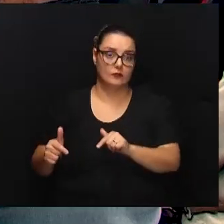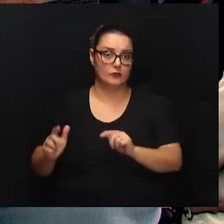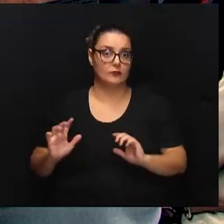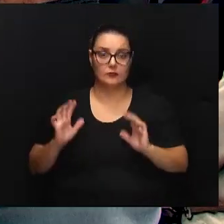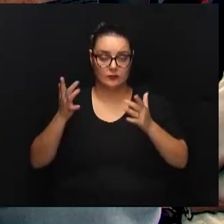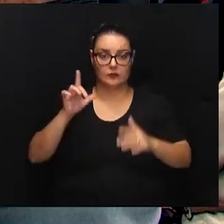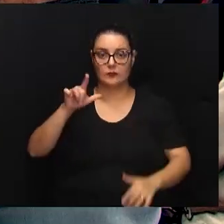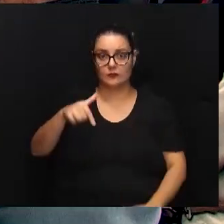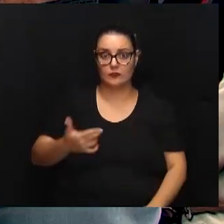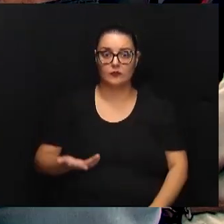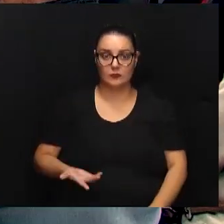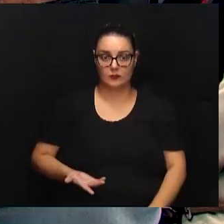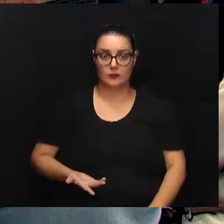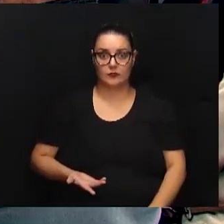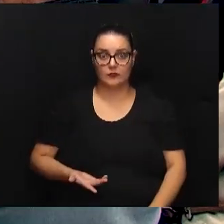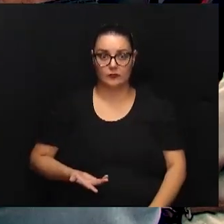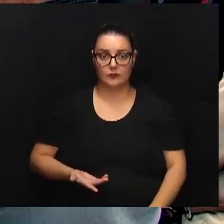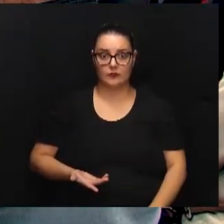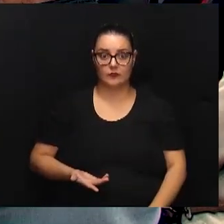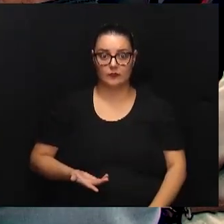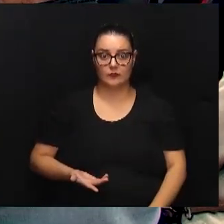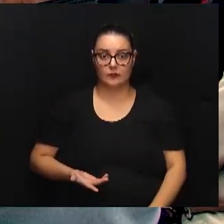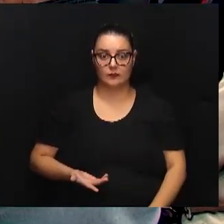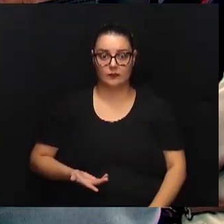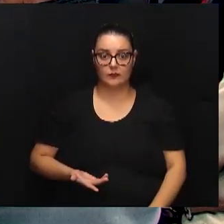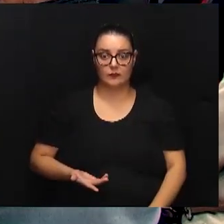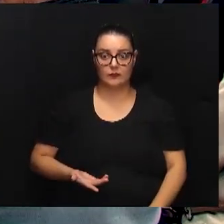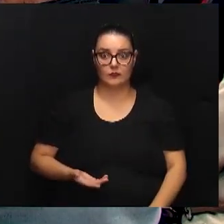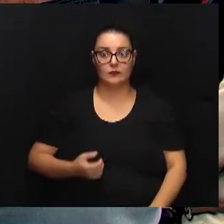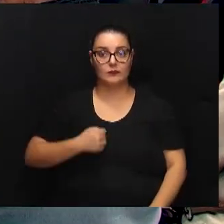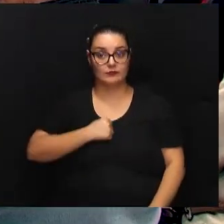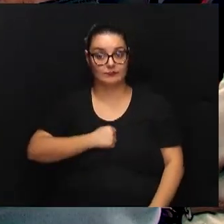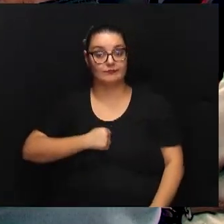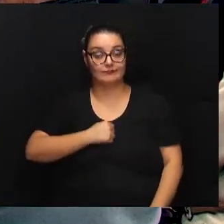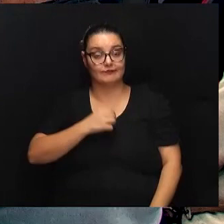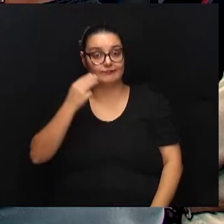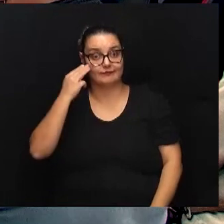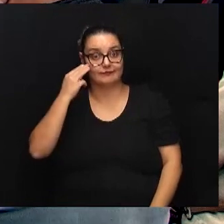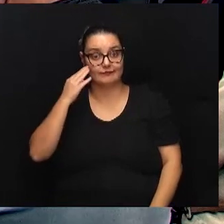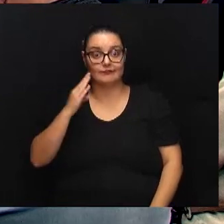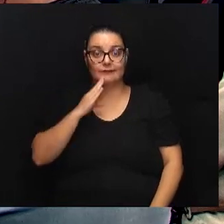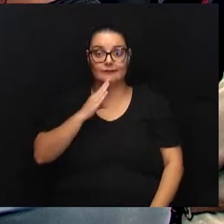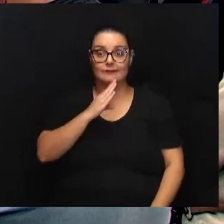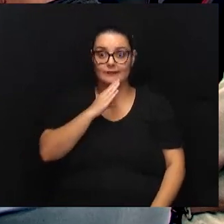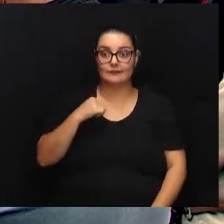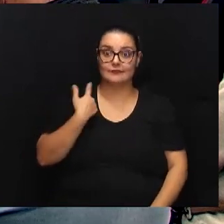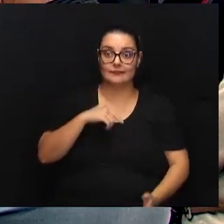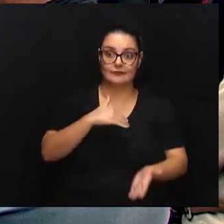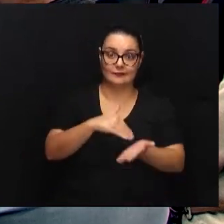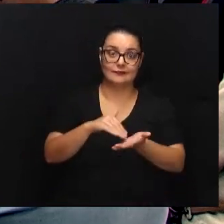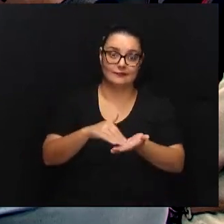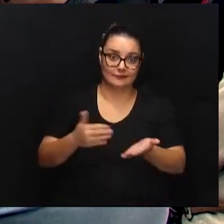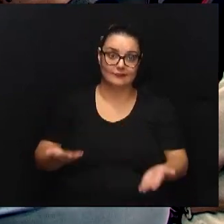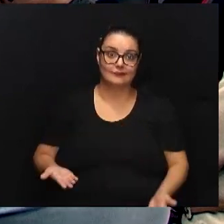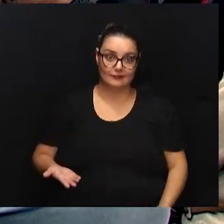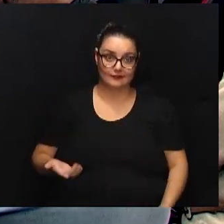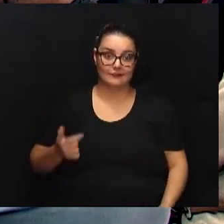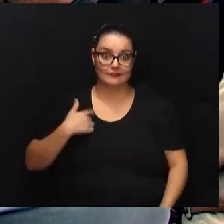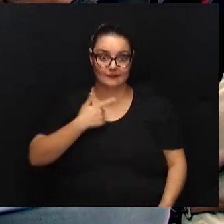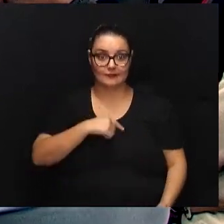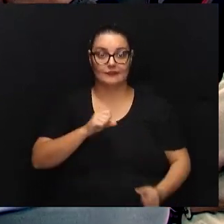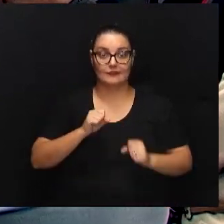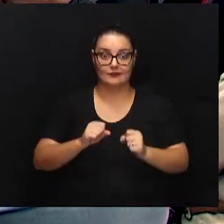não tínhamos muito espaço para comemorar depois. Então, para aquelas que saudam a memória, né, o bar era o nosso